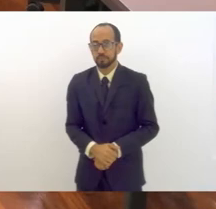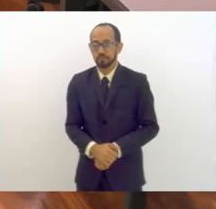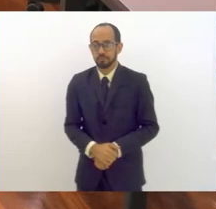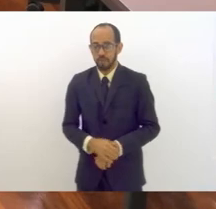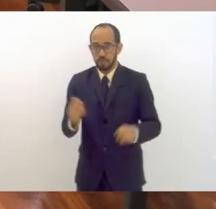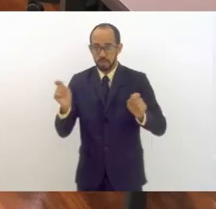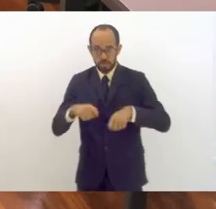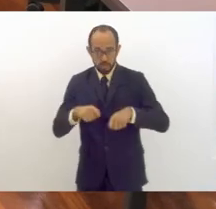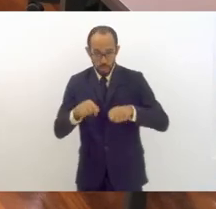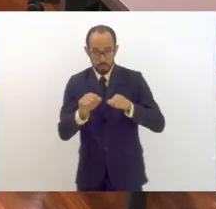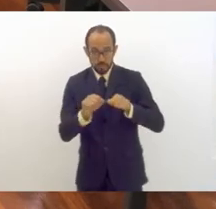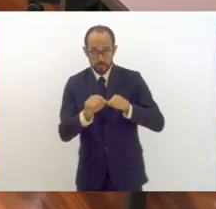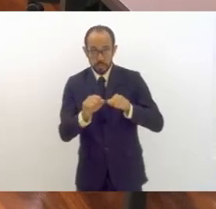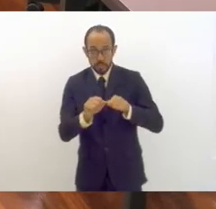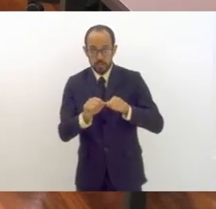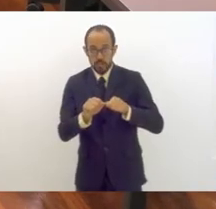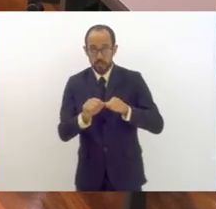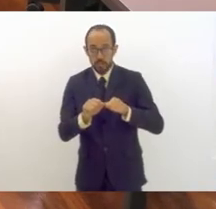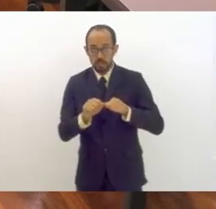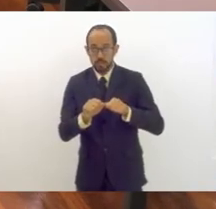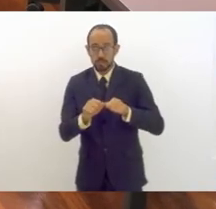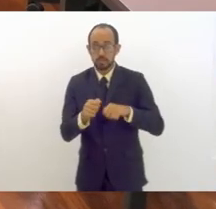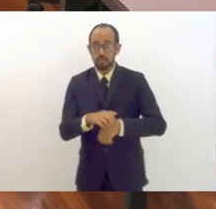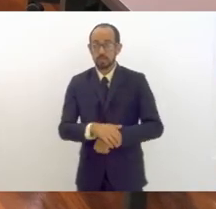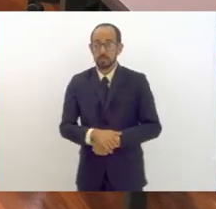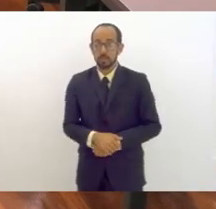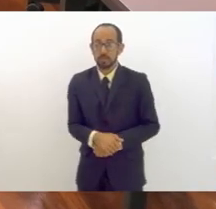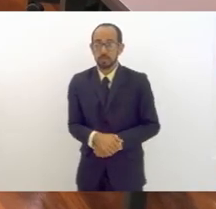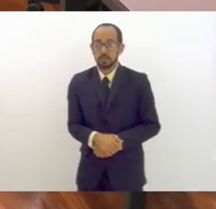Vocês podem fazer isso?